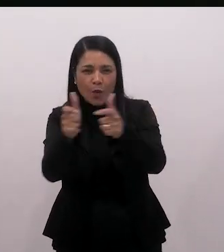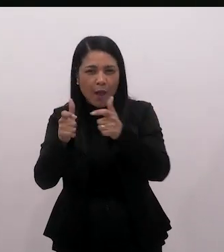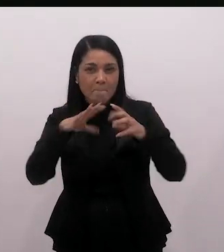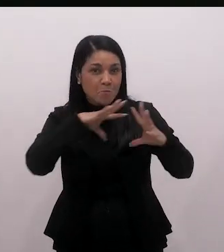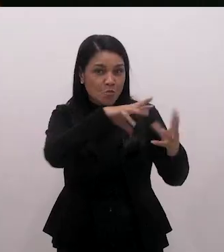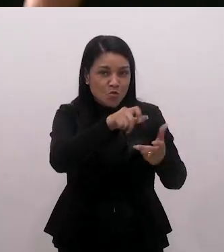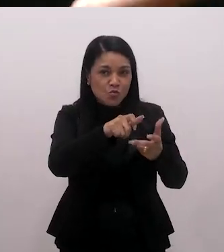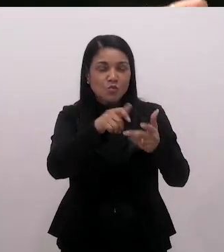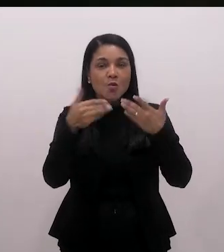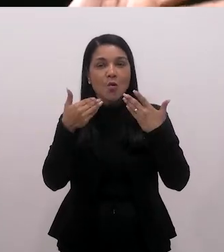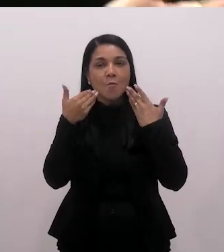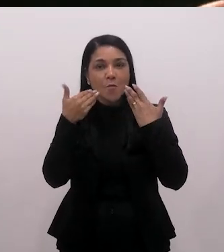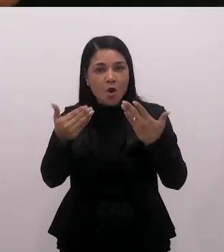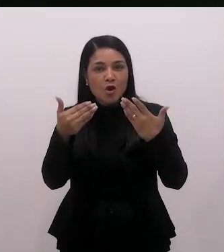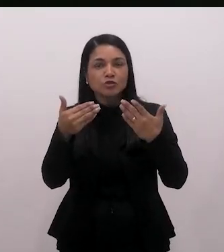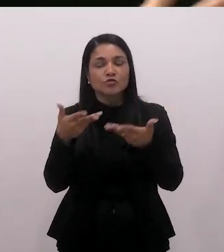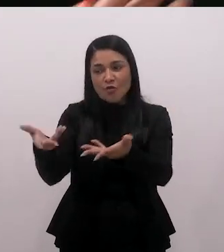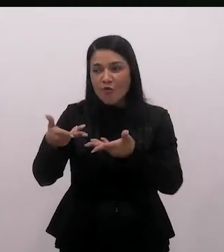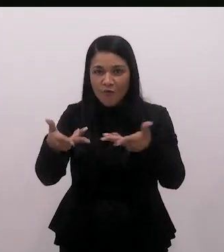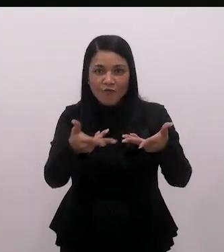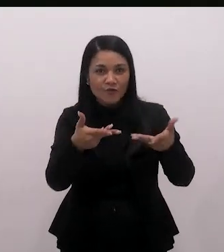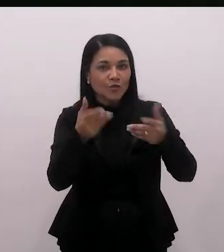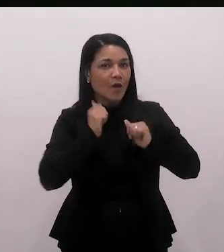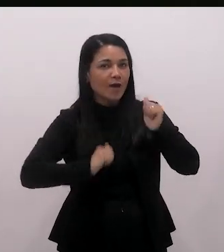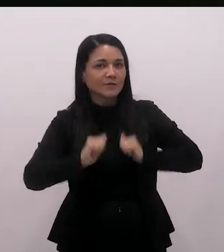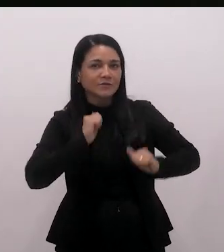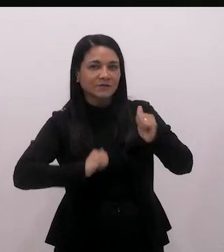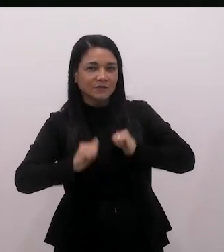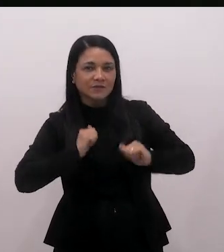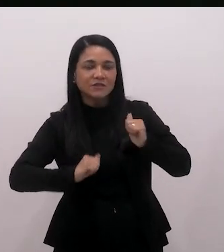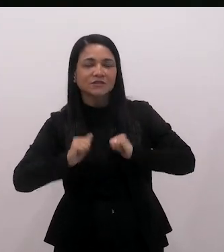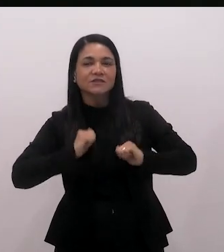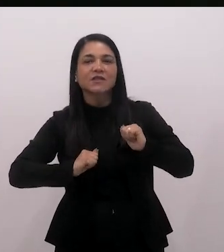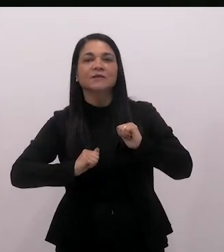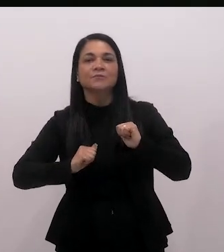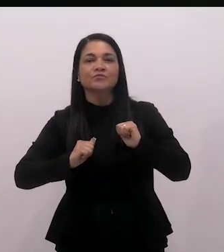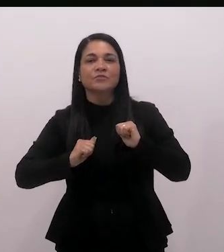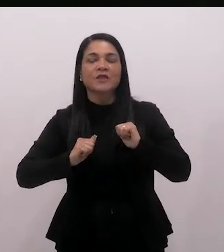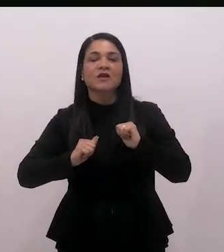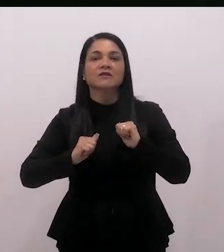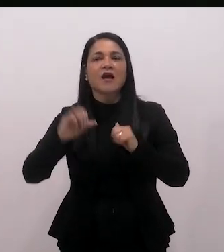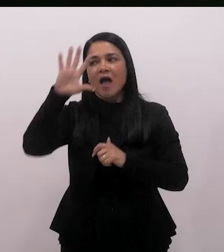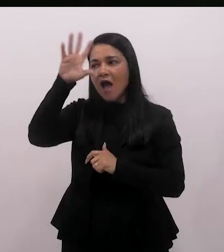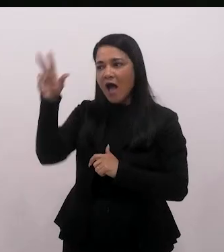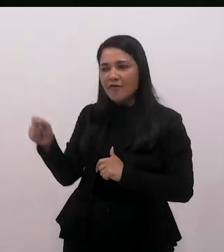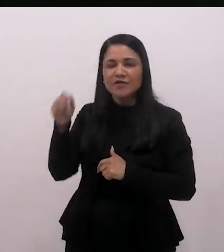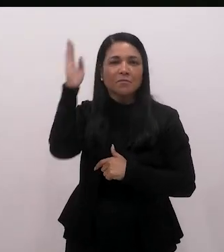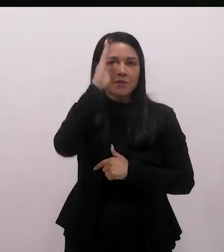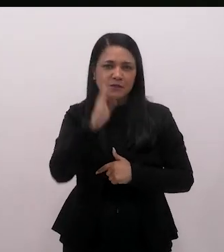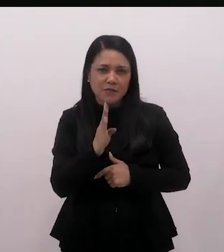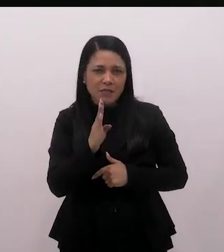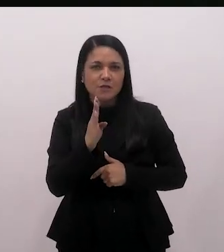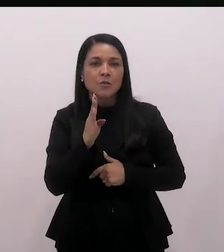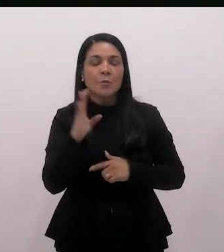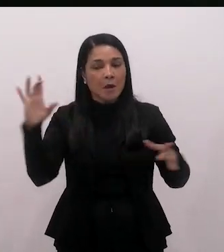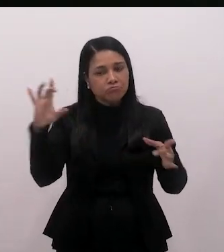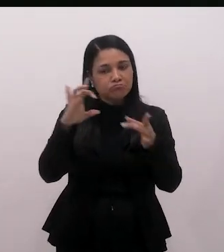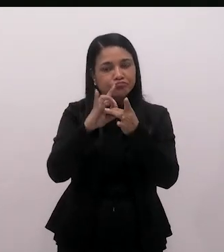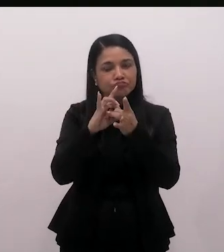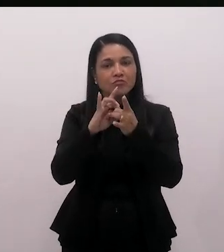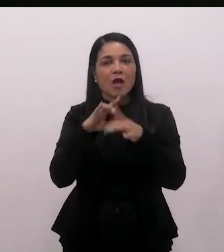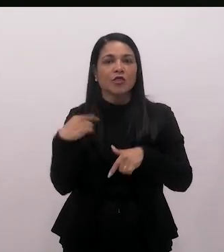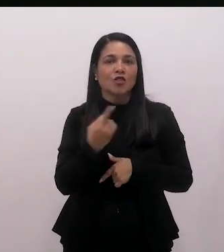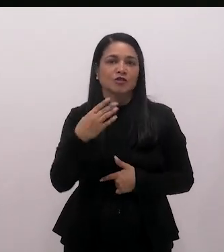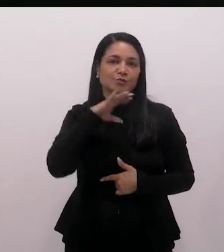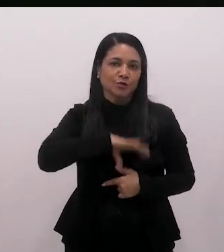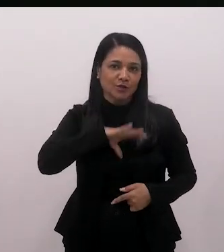mundo e que a gente estica para todos e convidamos sempre os outros artistas, tanto os de África como aqui do Brasil, para se